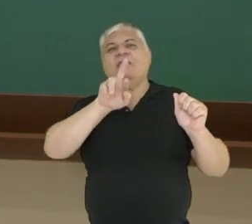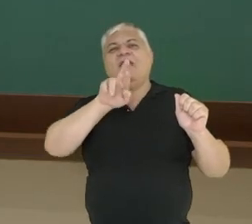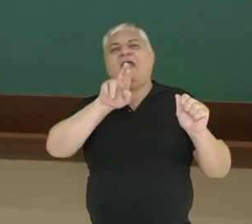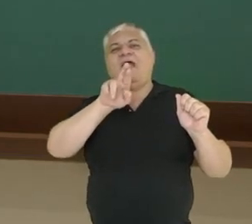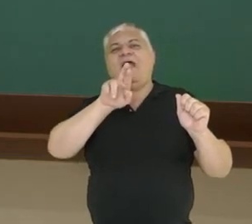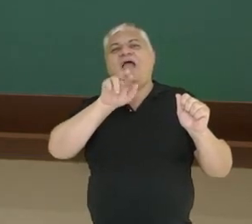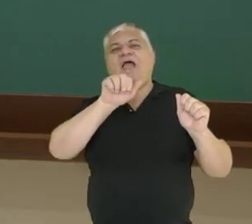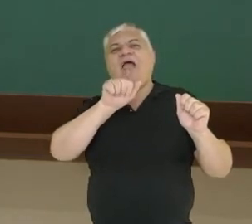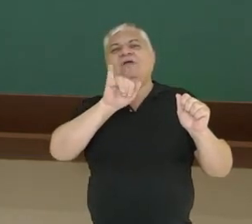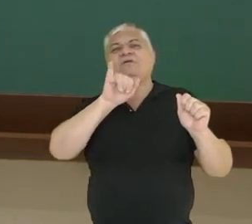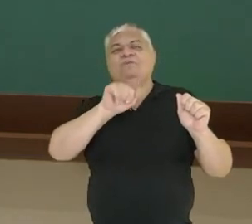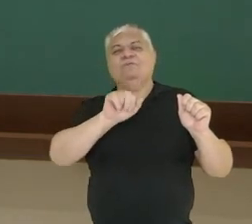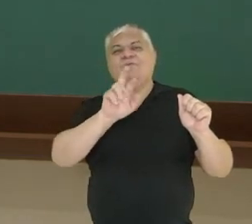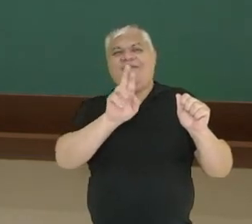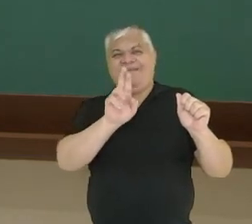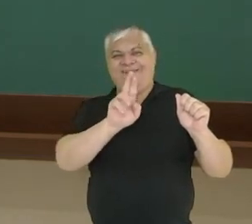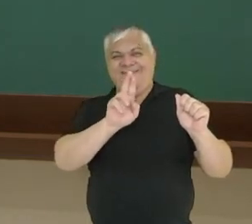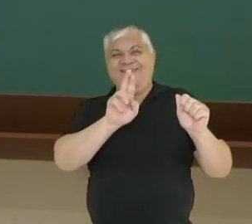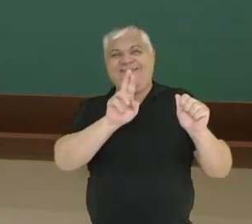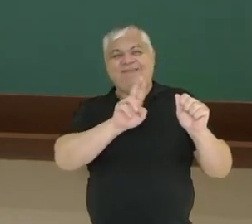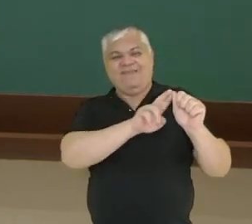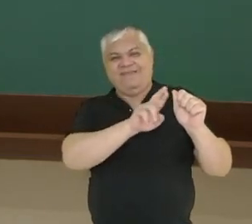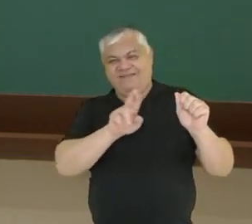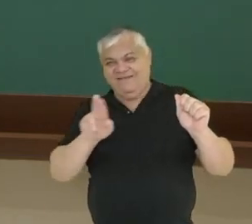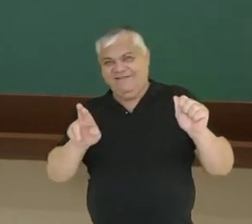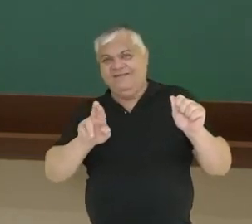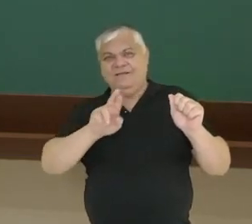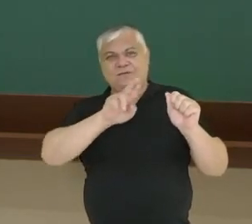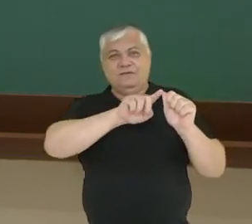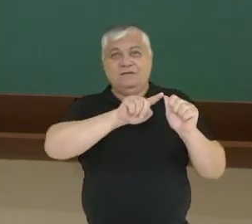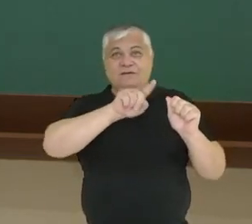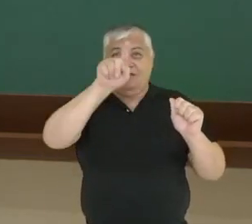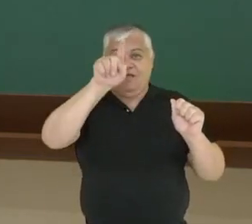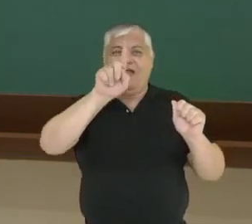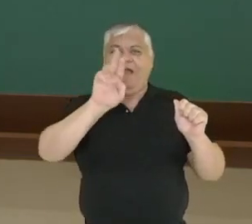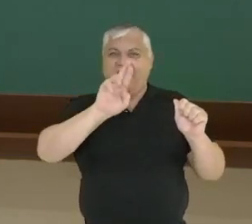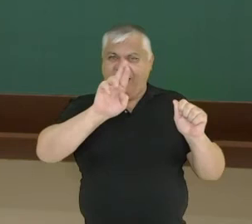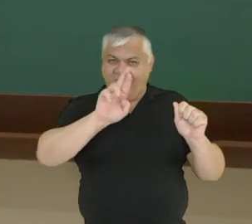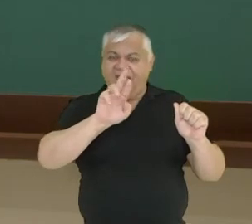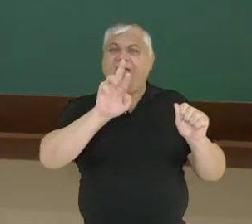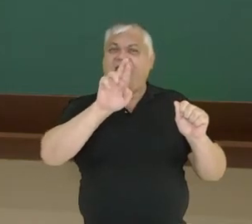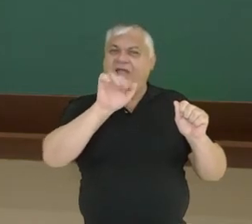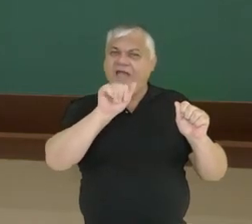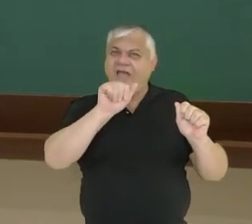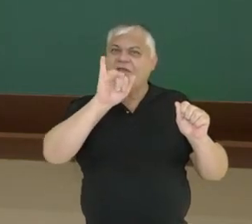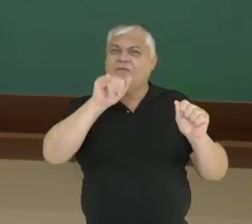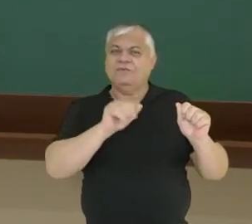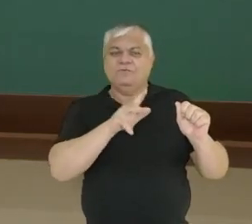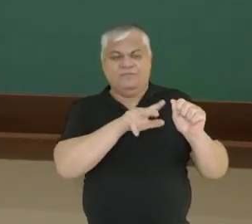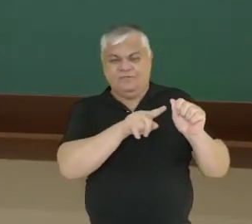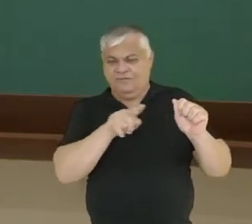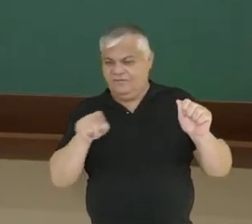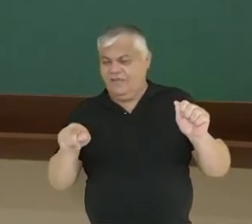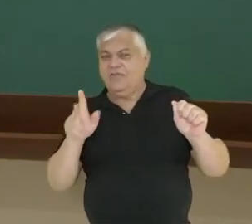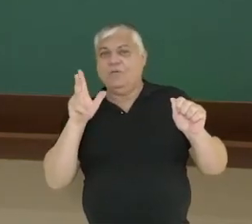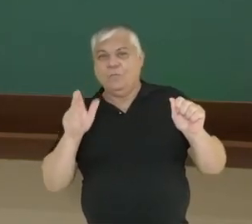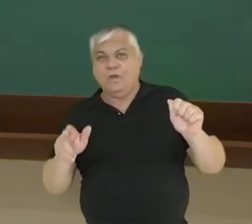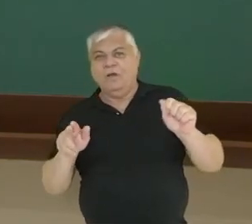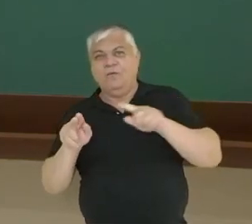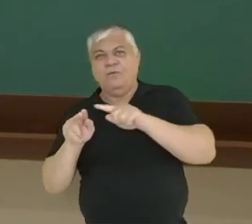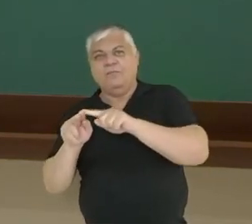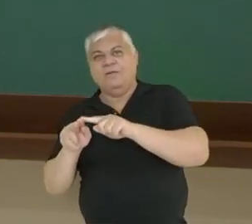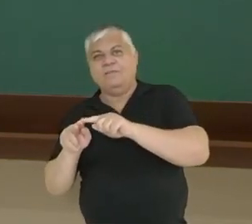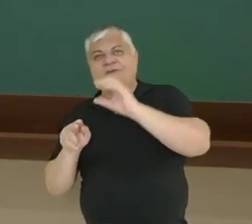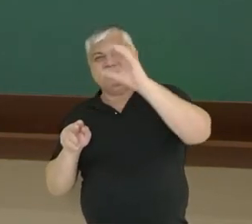qualquer ponto da circunferência. Essa distância tem que ser igual tanto para A, de A até B,